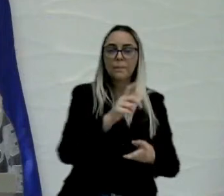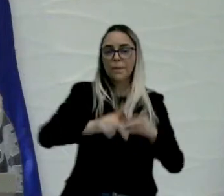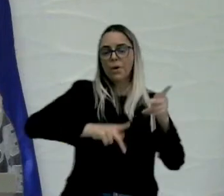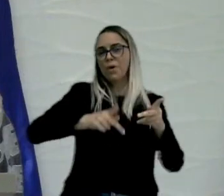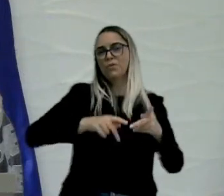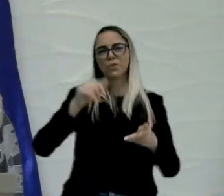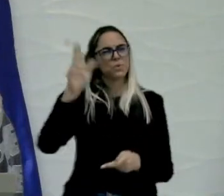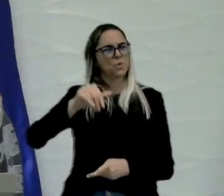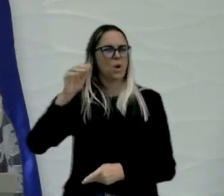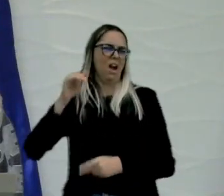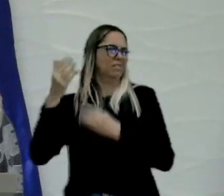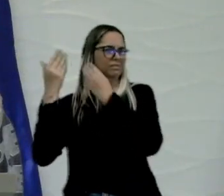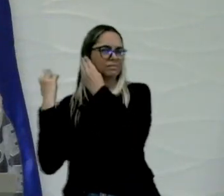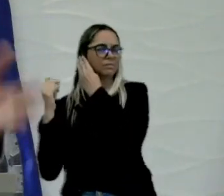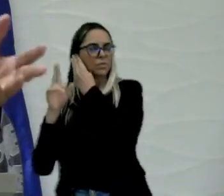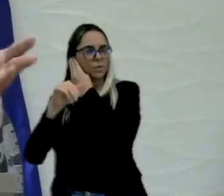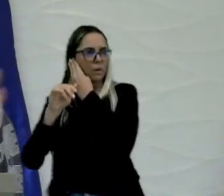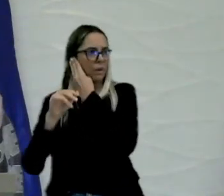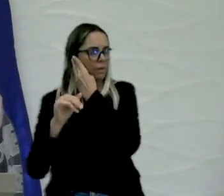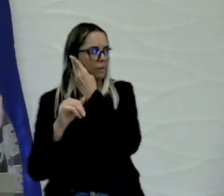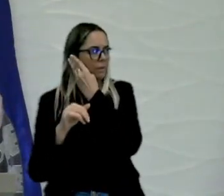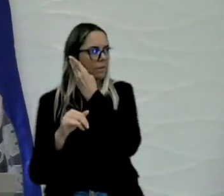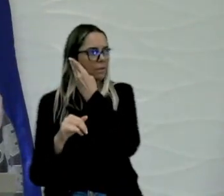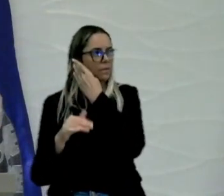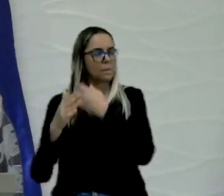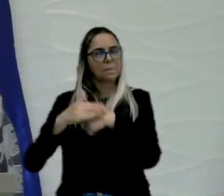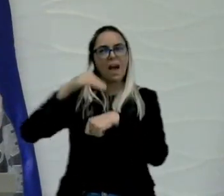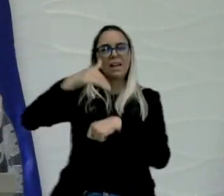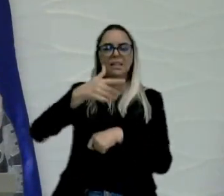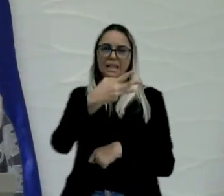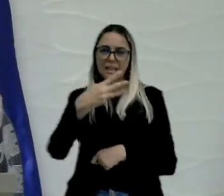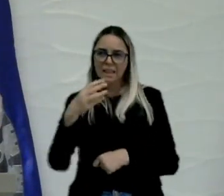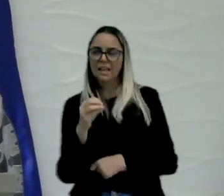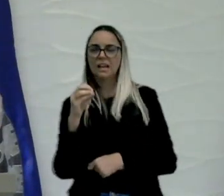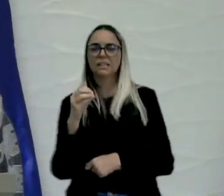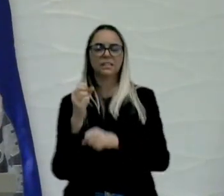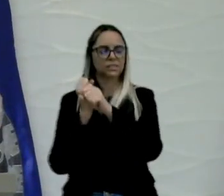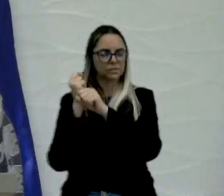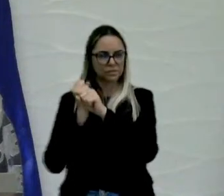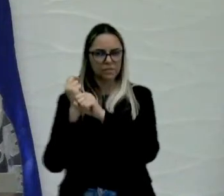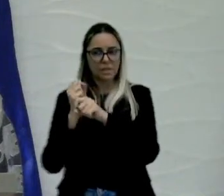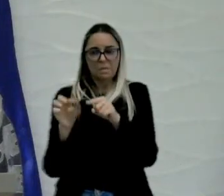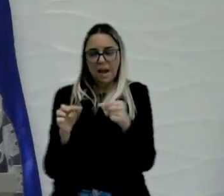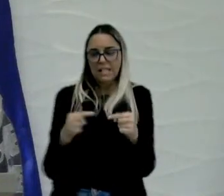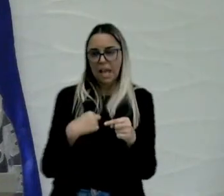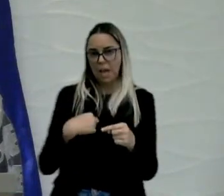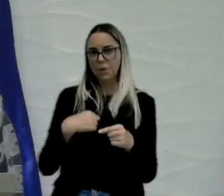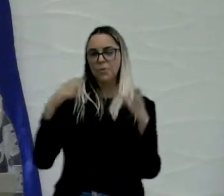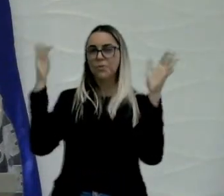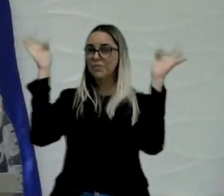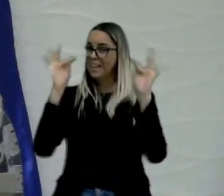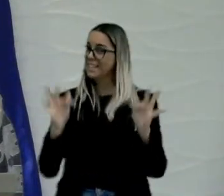a população como é para ser atendida há mais de 30 anos mas eu fiquei feliz que eu disse nessa Tribuna aqui